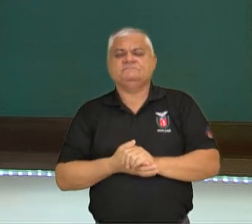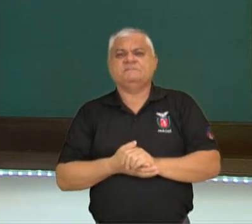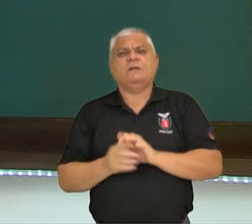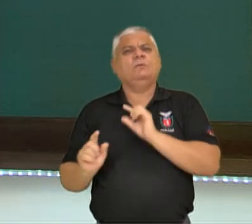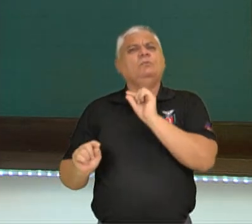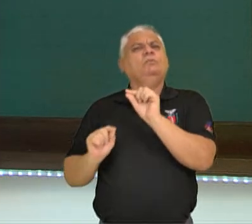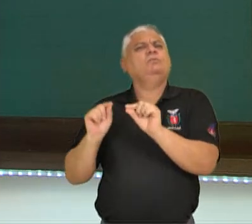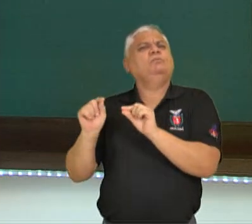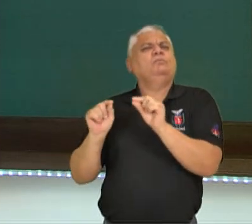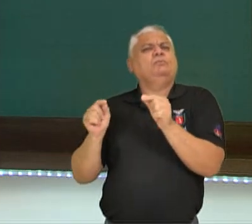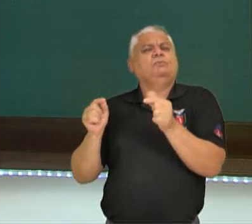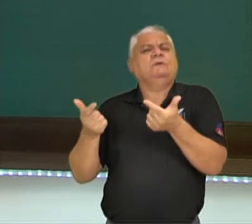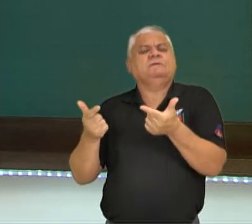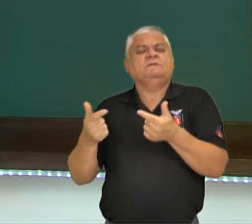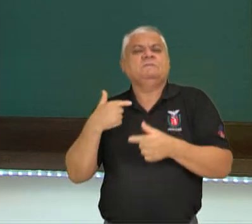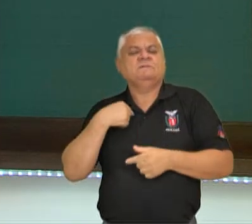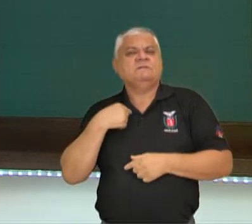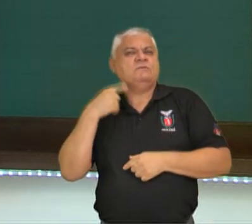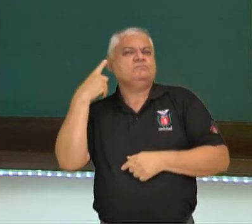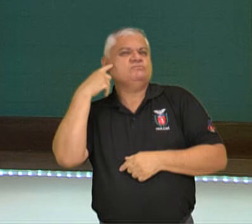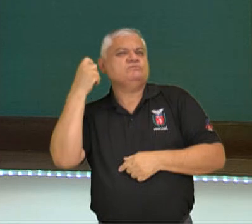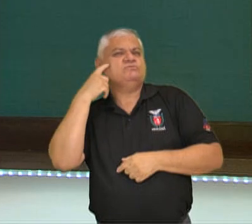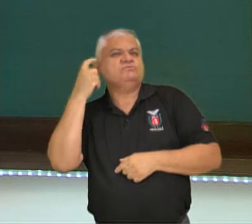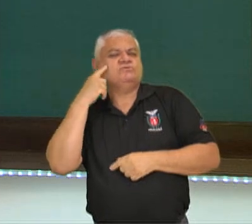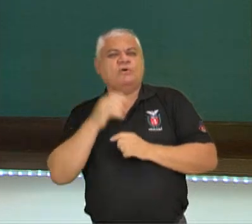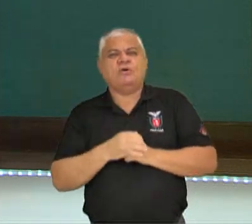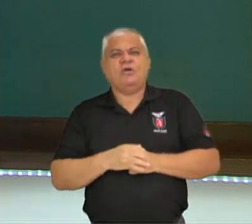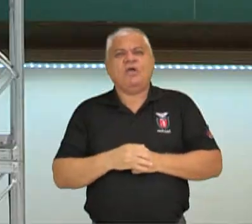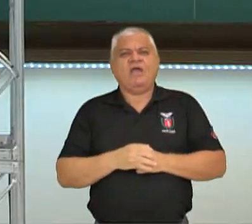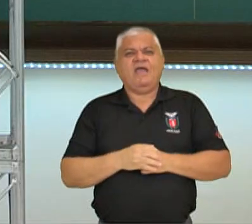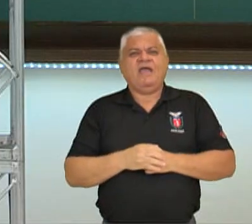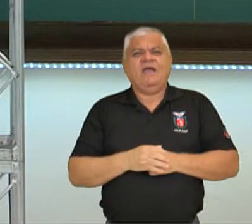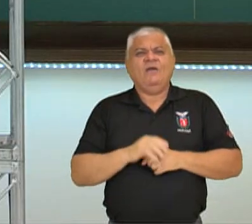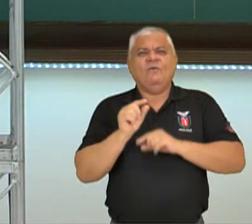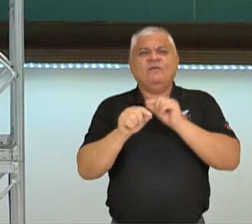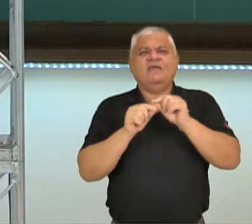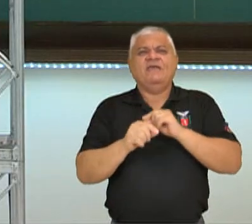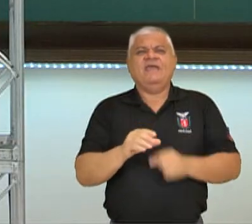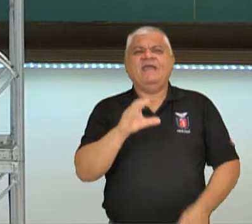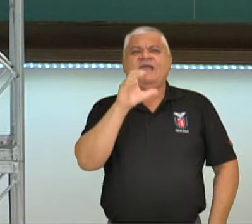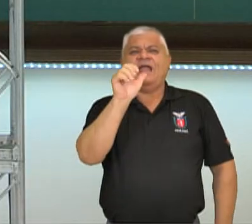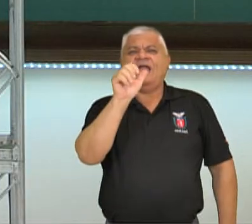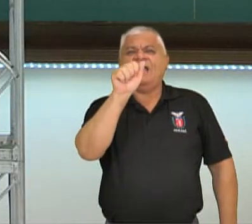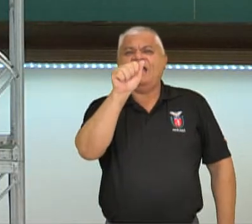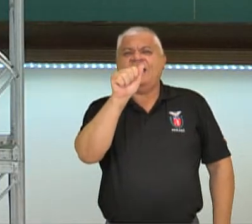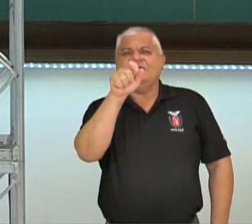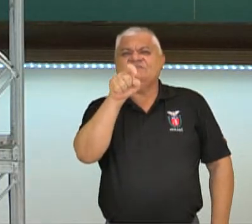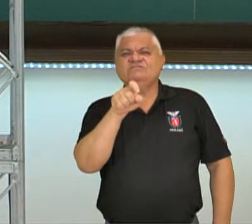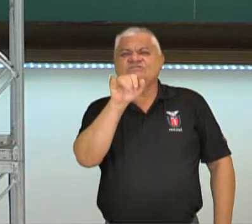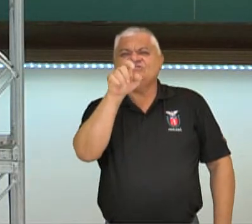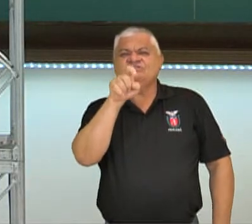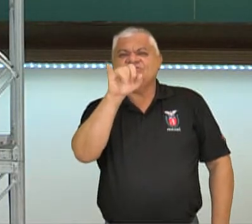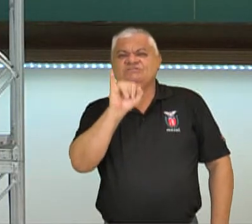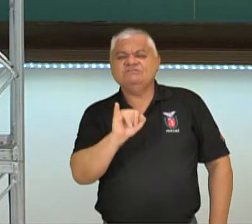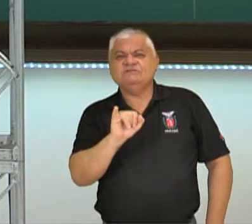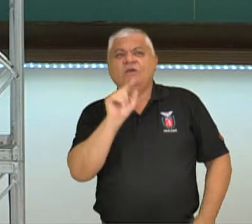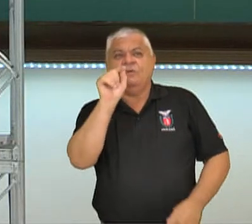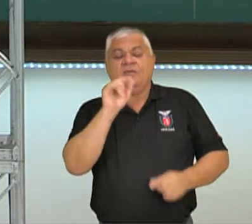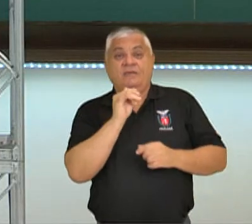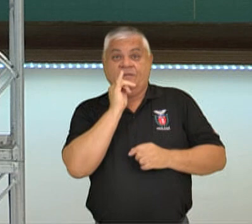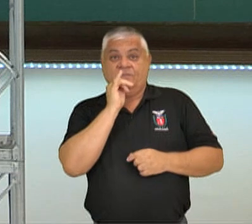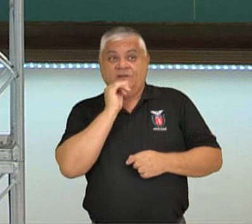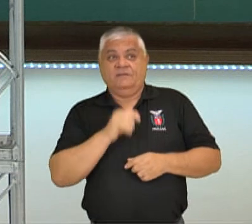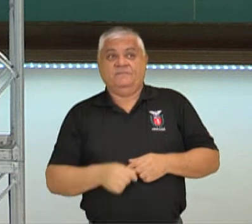vai acompanhar? O som do cachixi. Vamos lembrar onde está o cachixi? O cachixi está lá